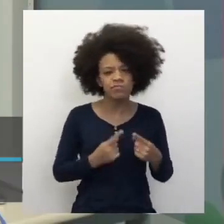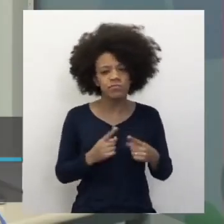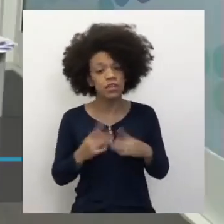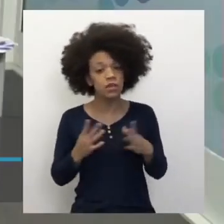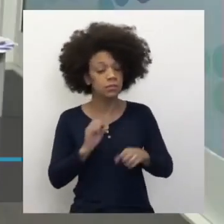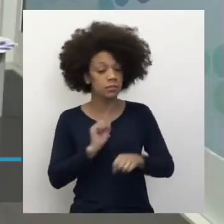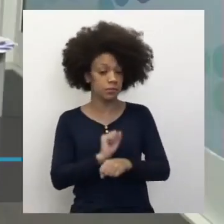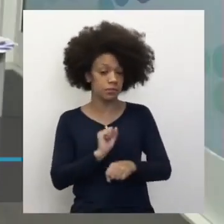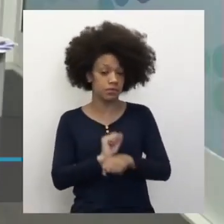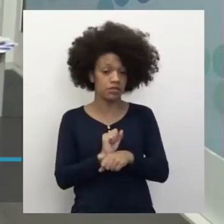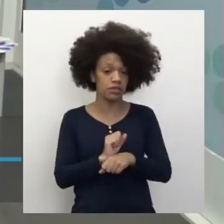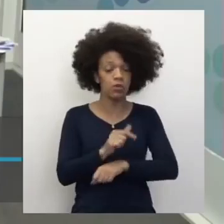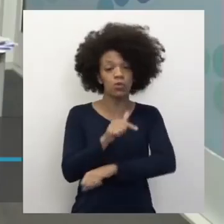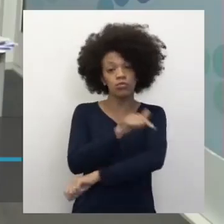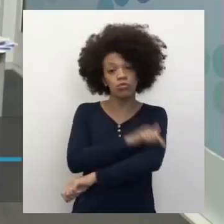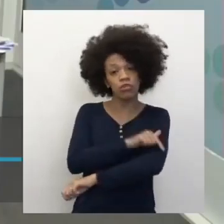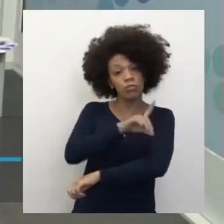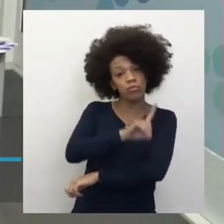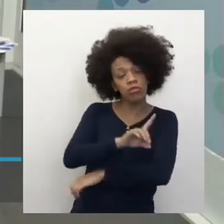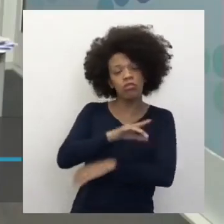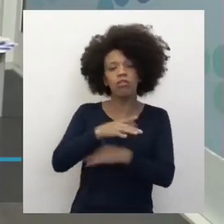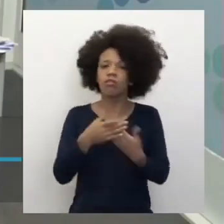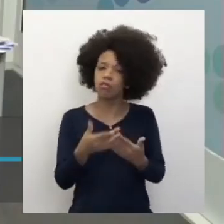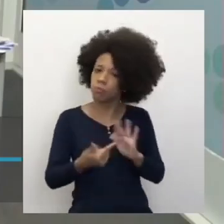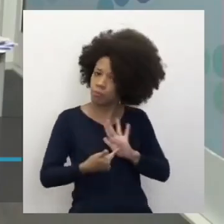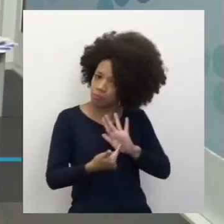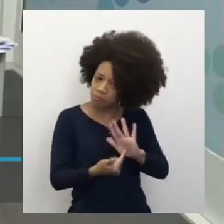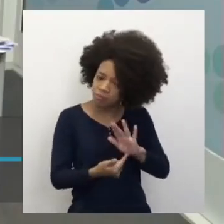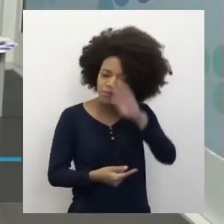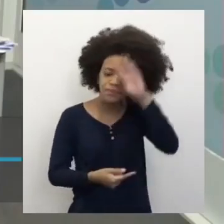estejam... Eu vi que apareceu um 7º D aqui, deixa eu ver se eu acho. Apareceu, né?